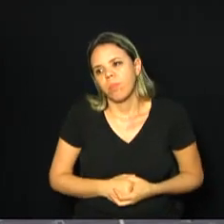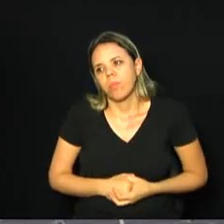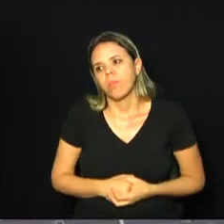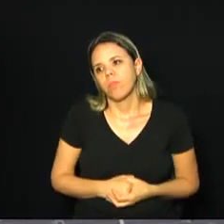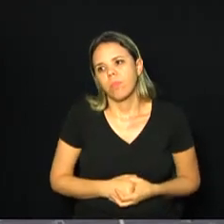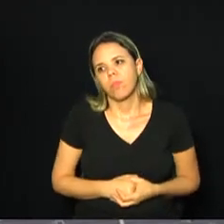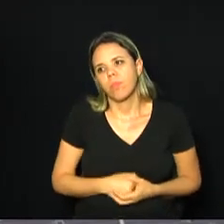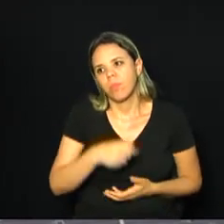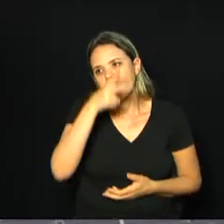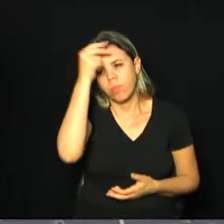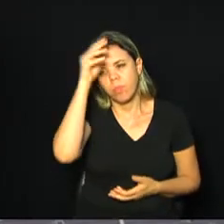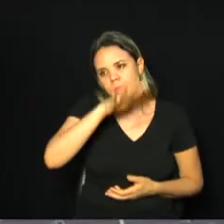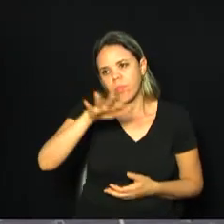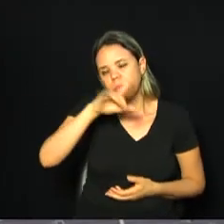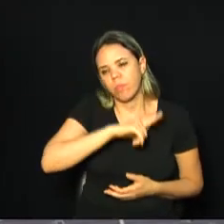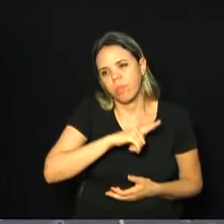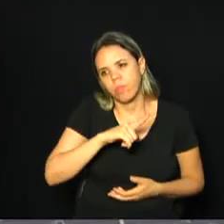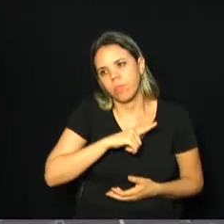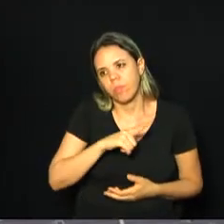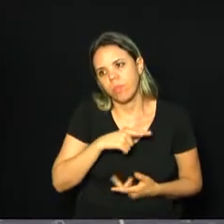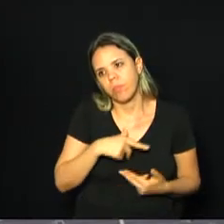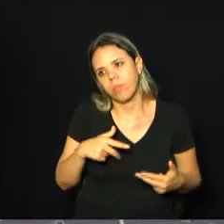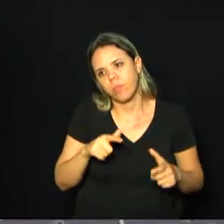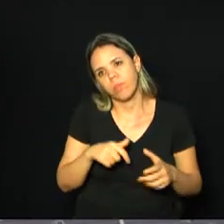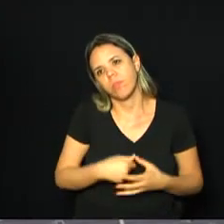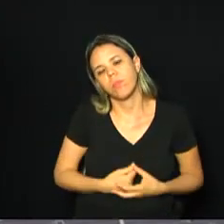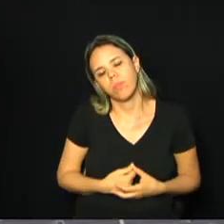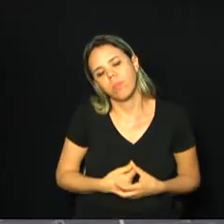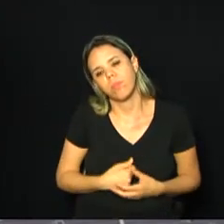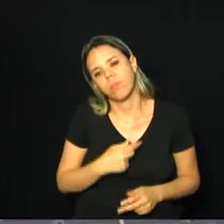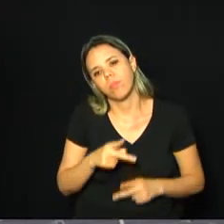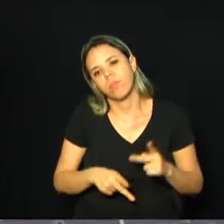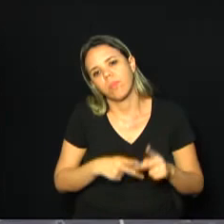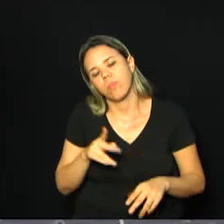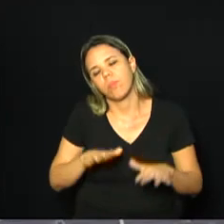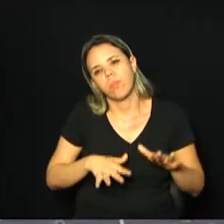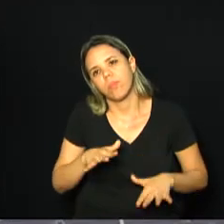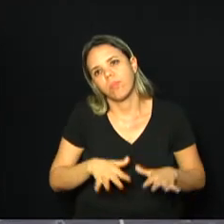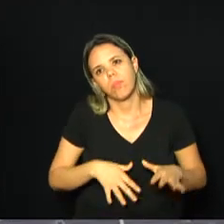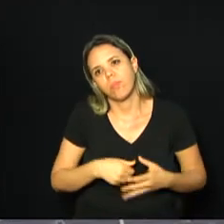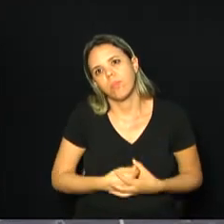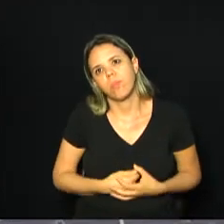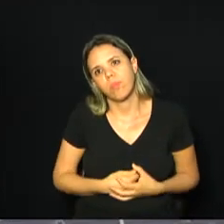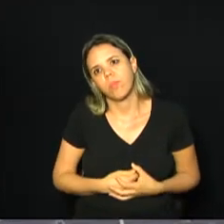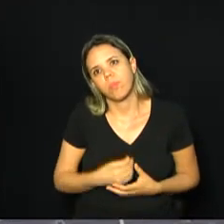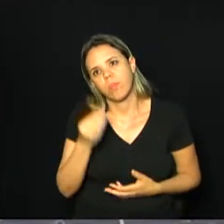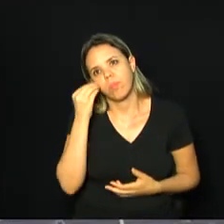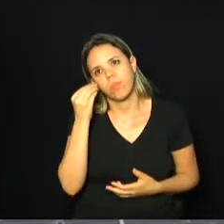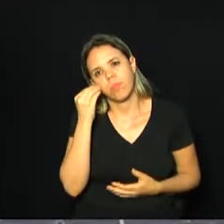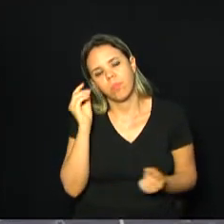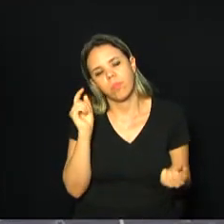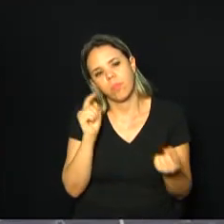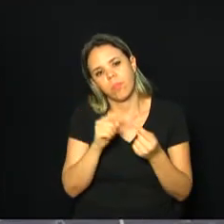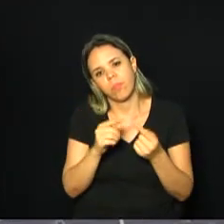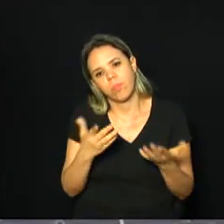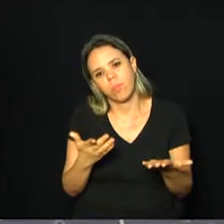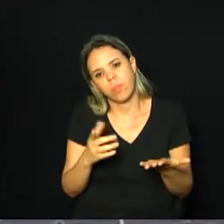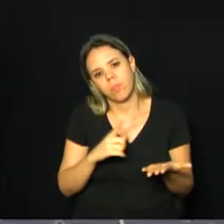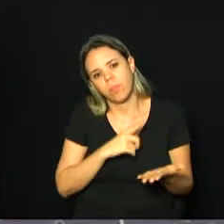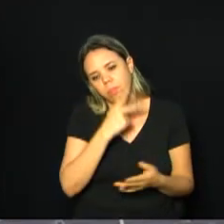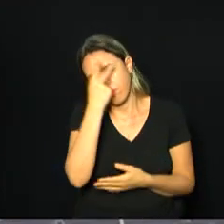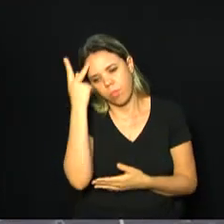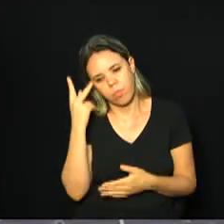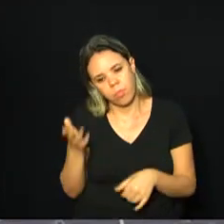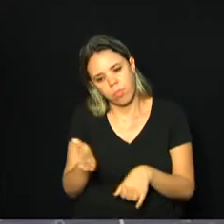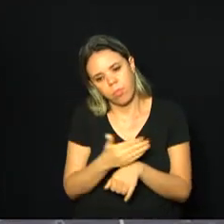as prefeituras tenham algum lugar para a pessoa, às vezes, tentar se direcionar ou ter alguém que,